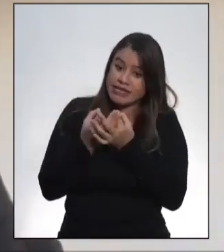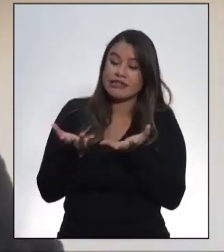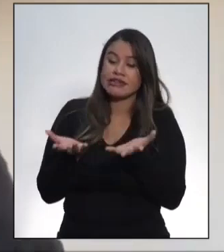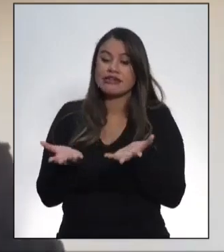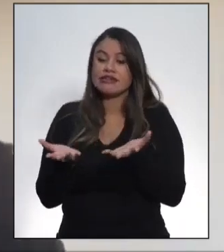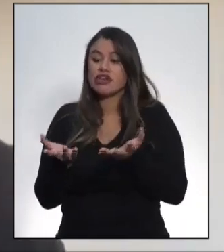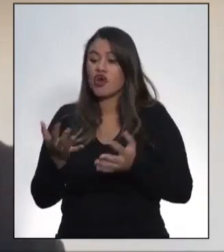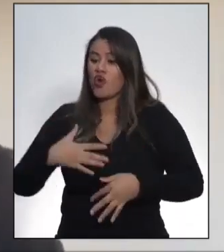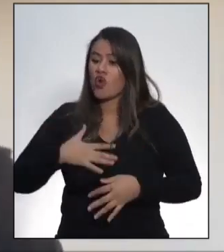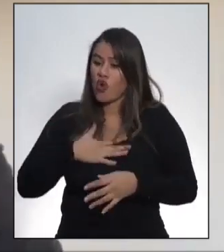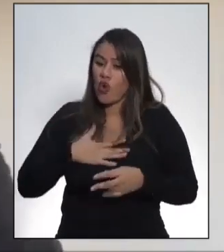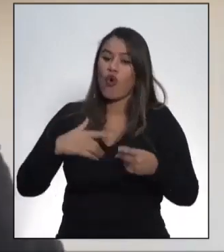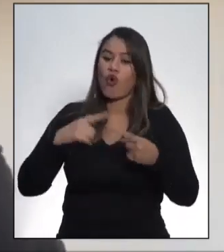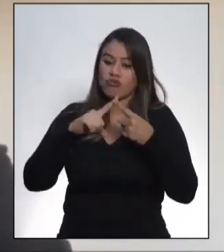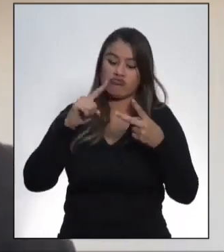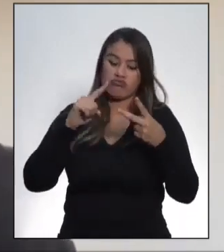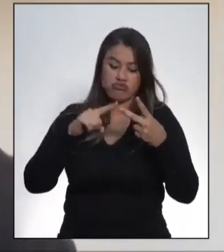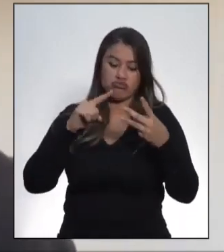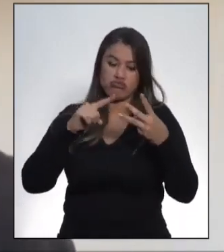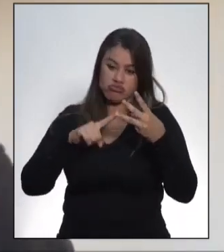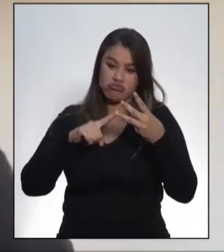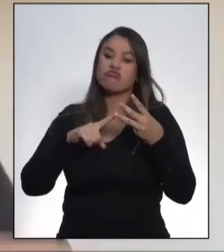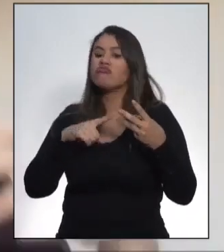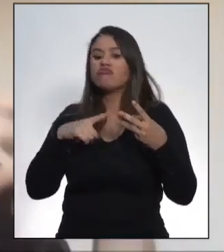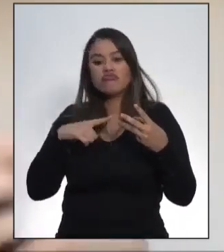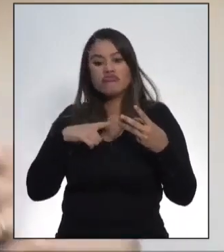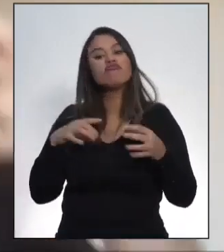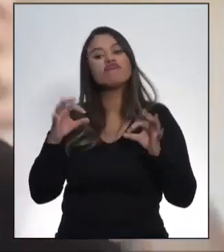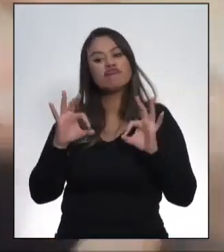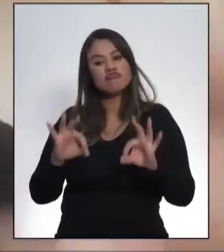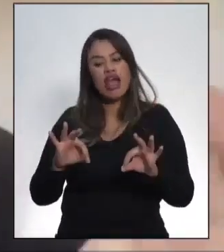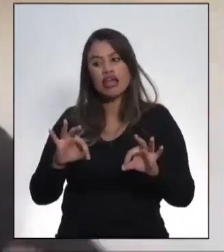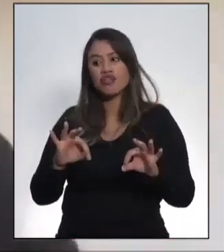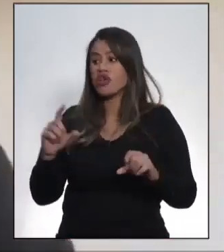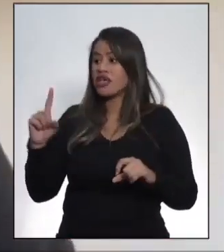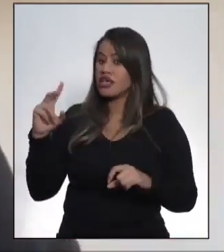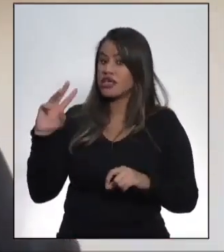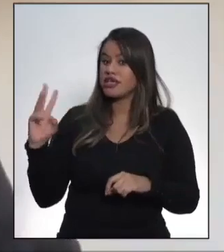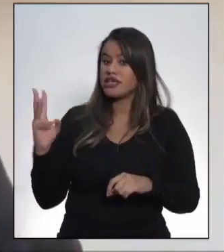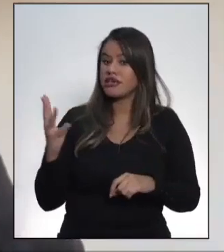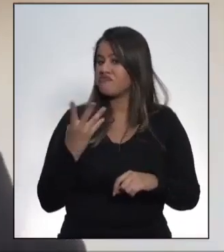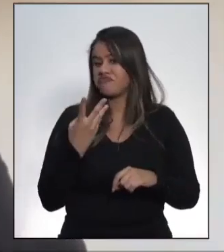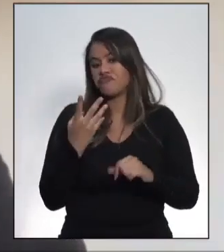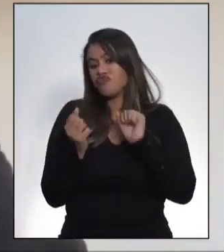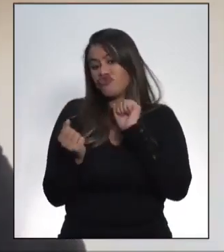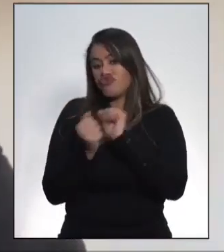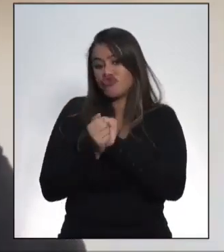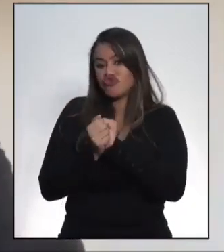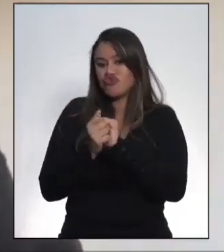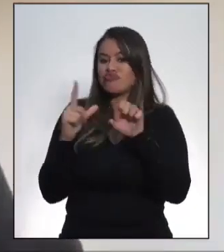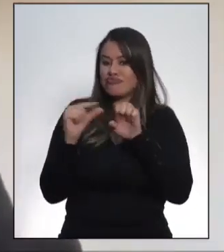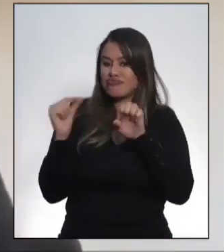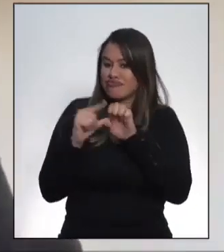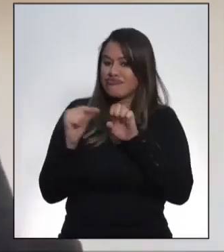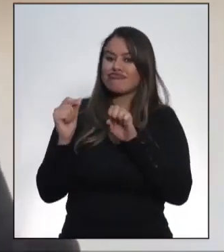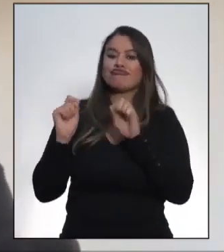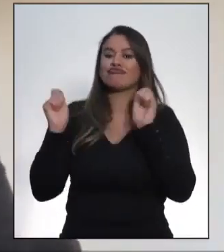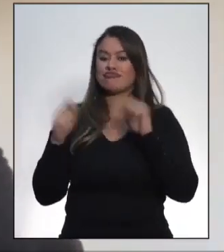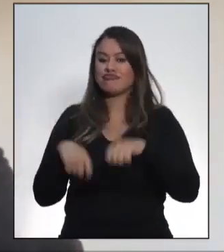que gostam daquele tema, daquele setor e que vão encarar essa jornada empreendedora junto com você.